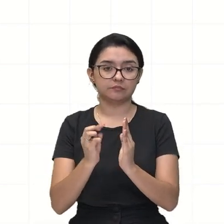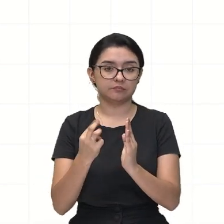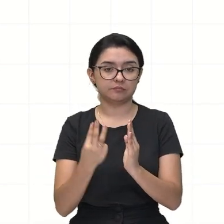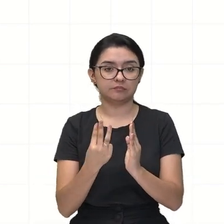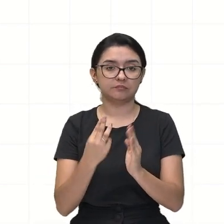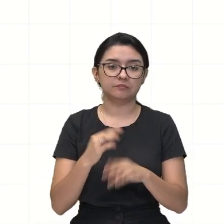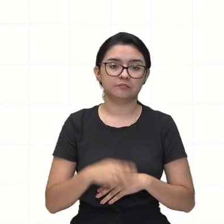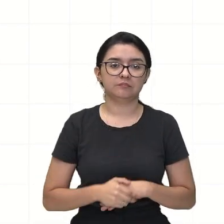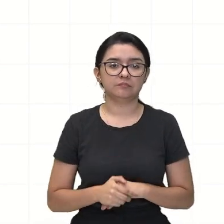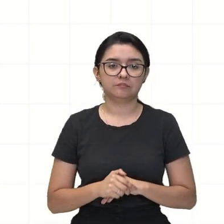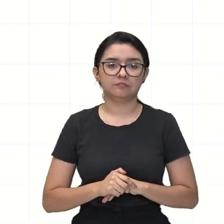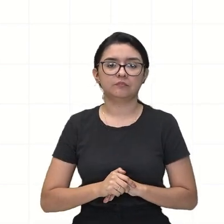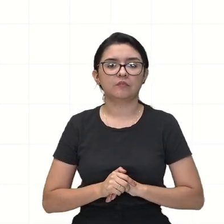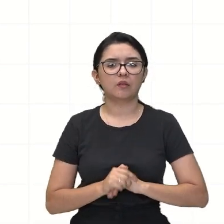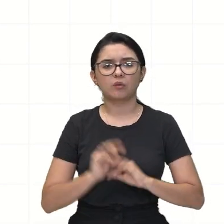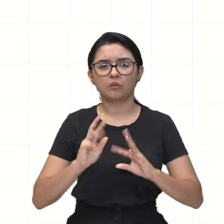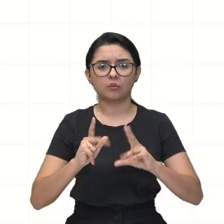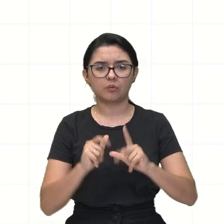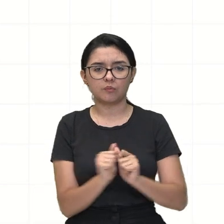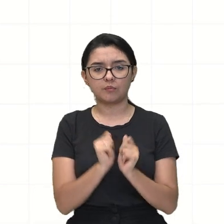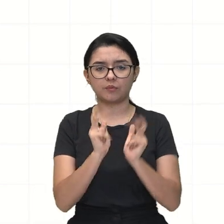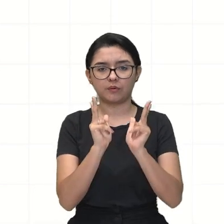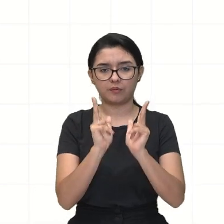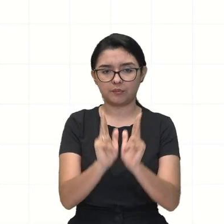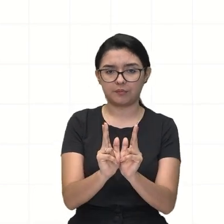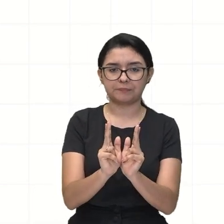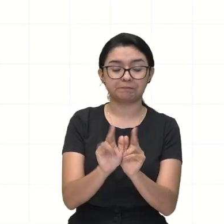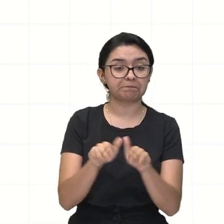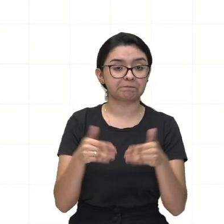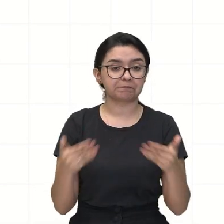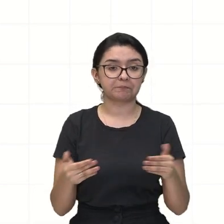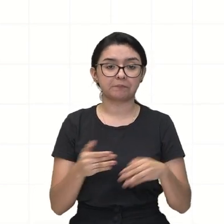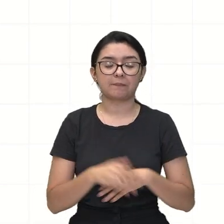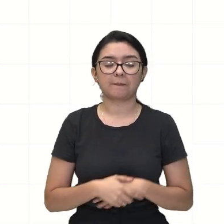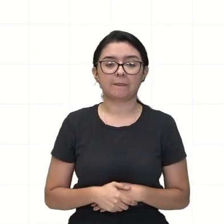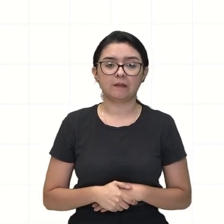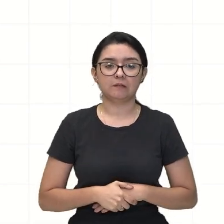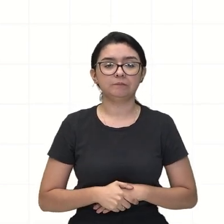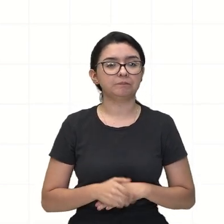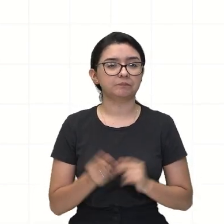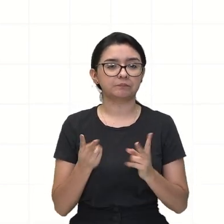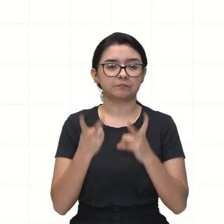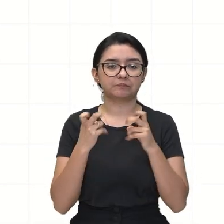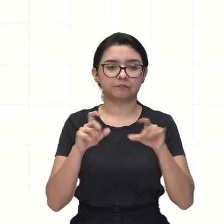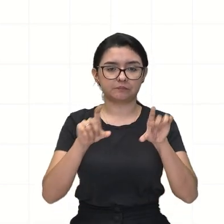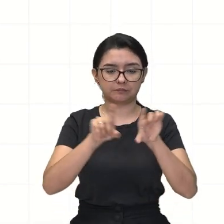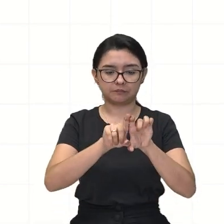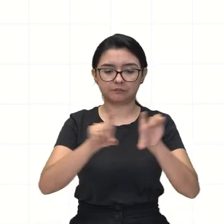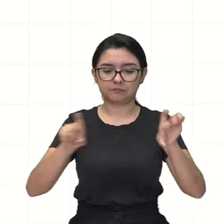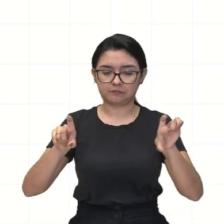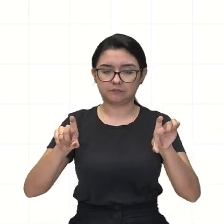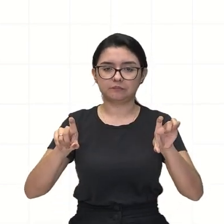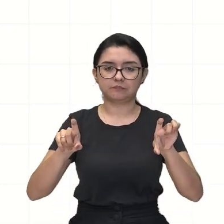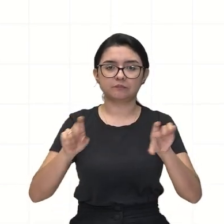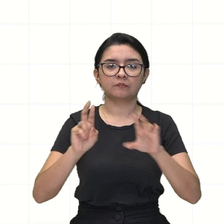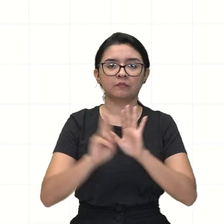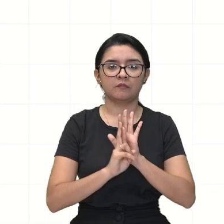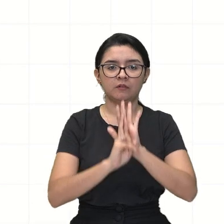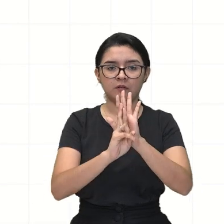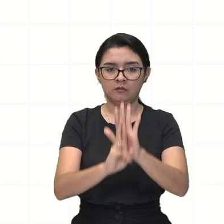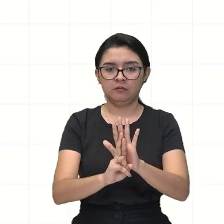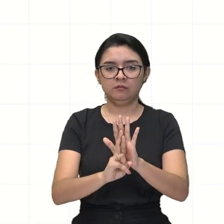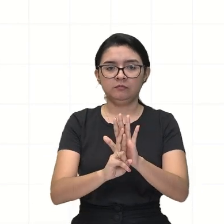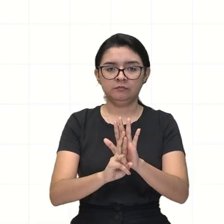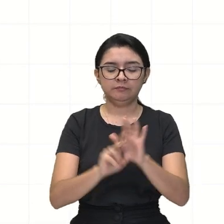Pronto, para ficar todas iguais aqui. Então dessas, ó, de um inteiro aqui, que representa essa